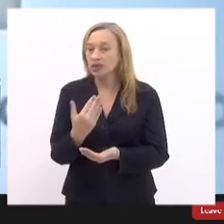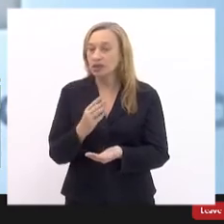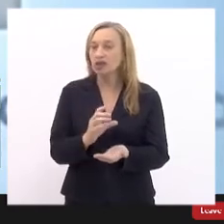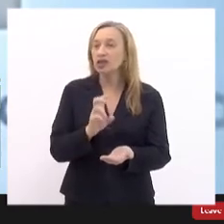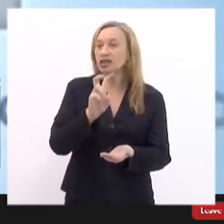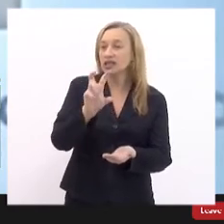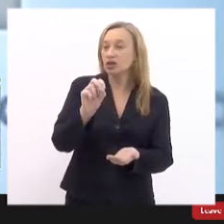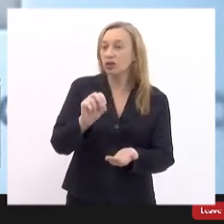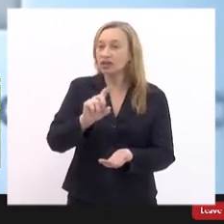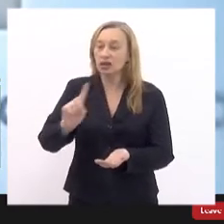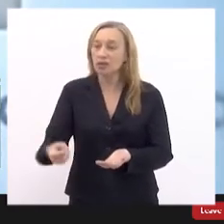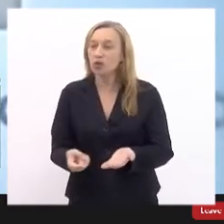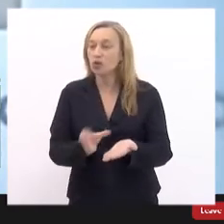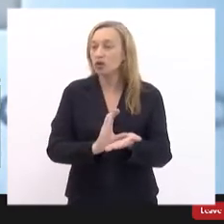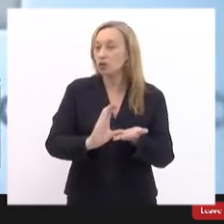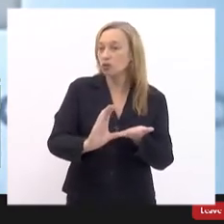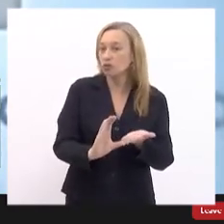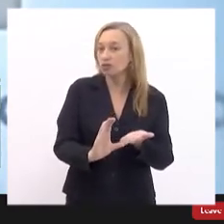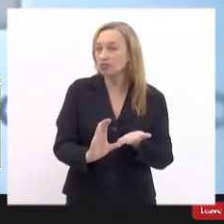50 mil, nem